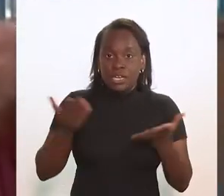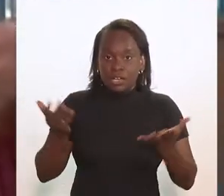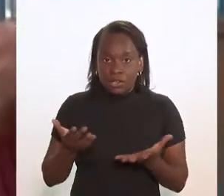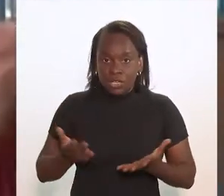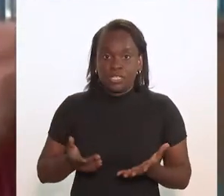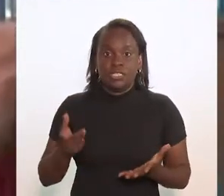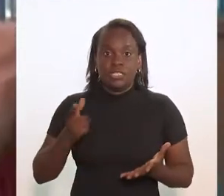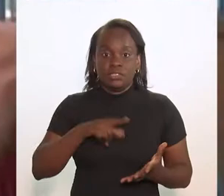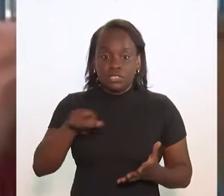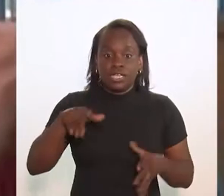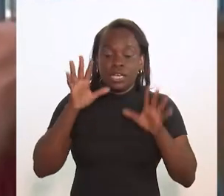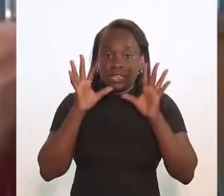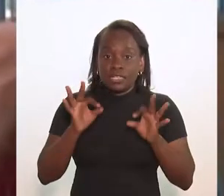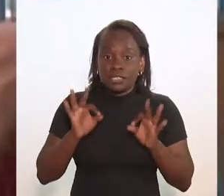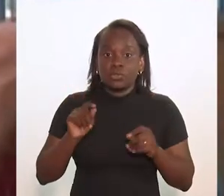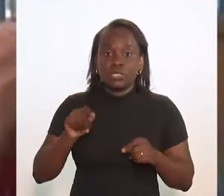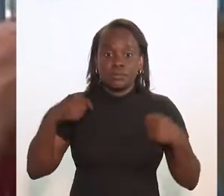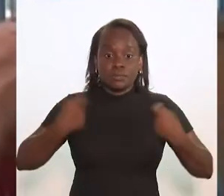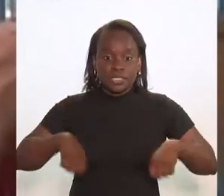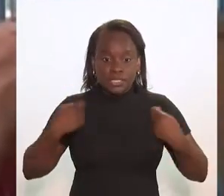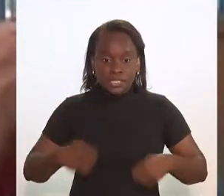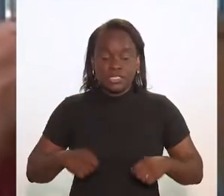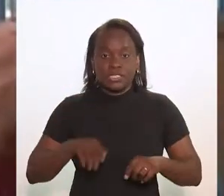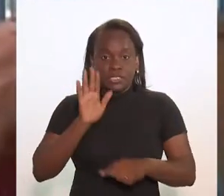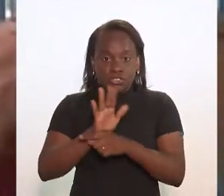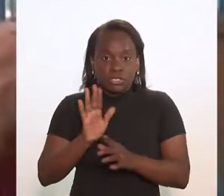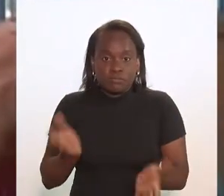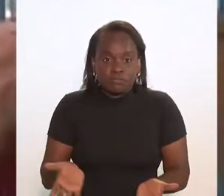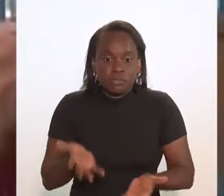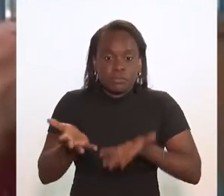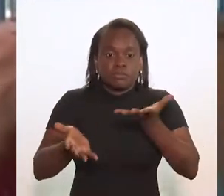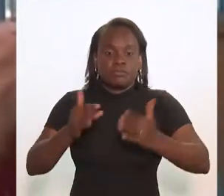ONU chamava atenção para a necessidade de